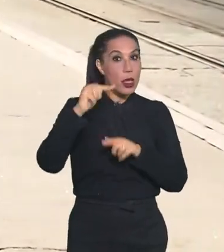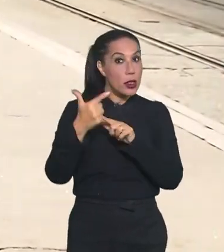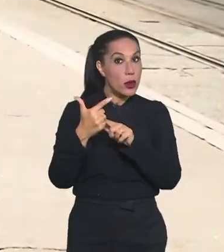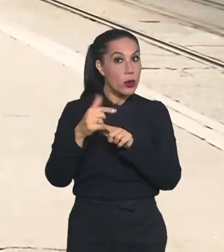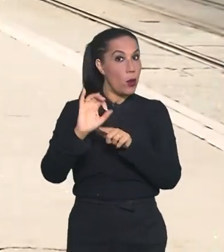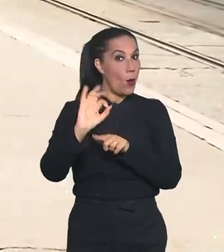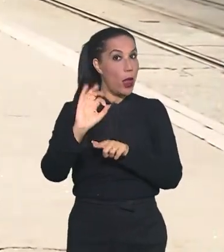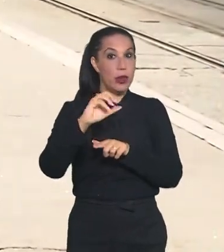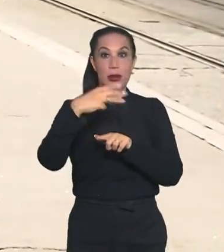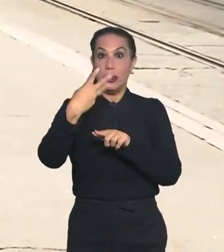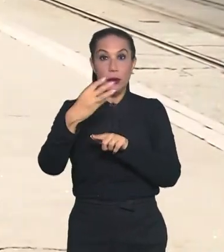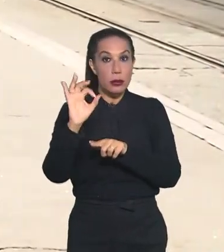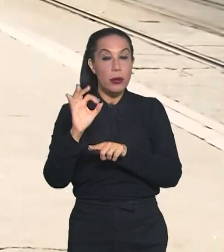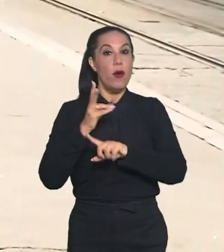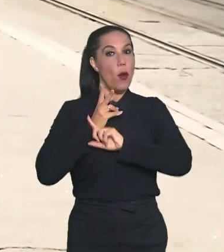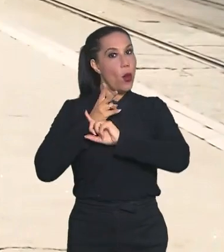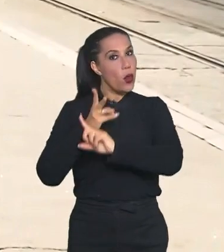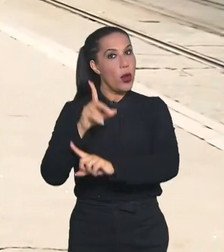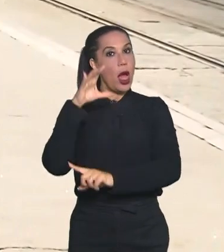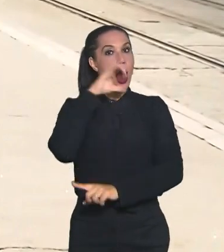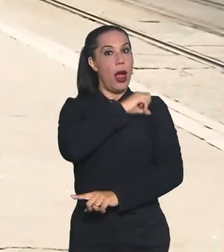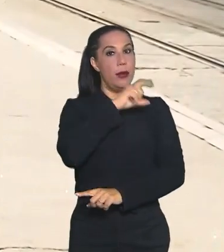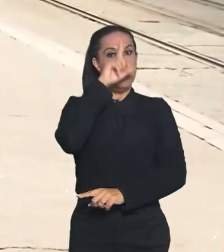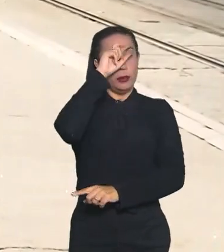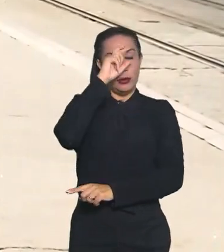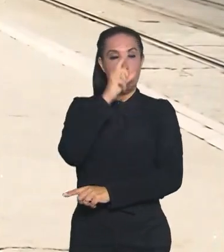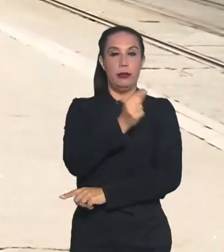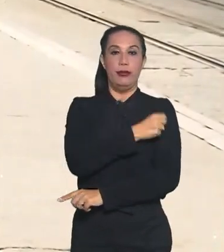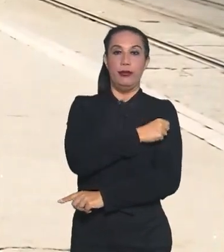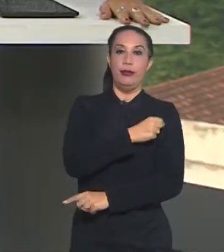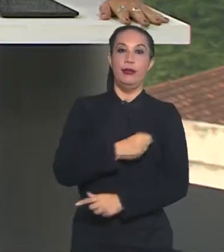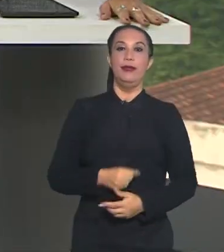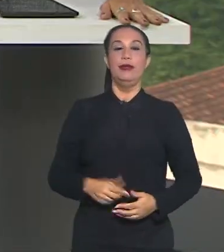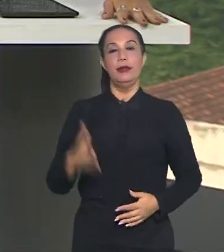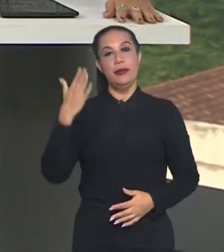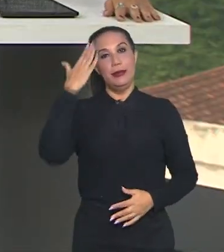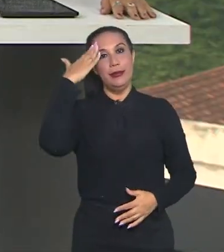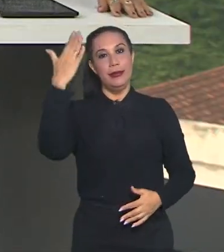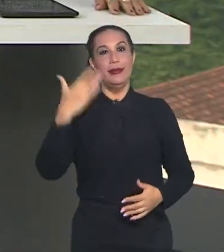dose de reforço, deve procurar um posto para se imunizar. Flávia. Obrigada, Priscila.